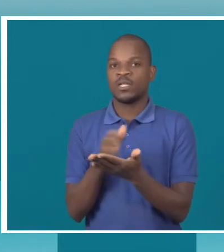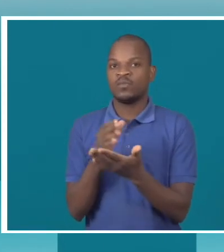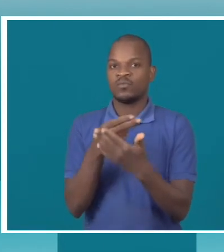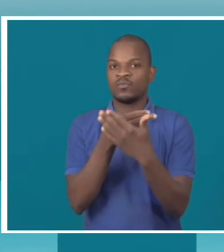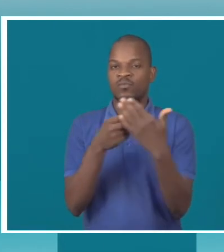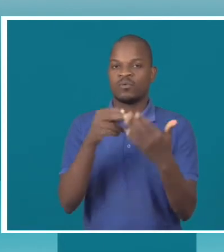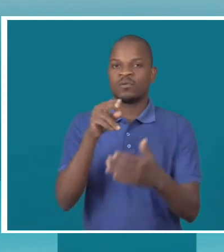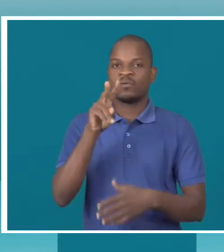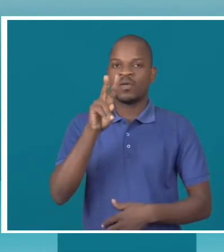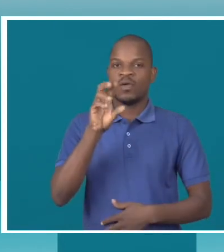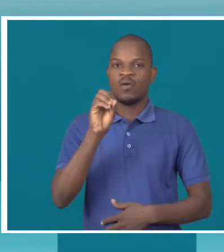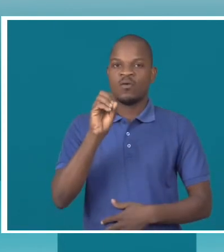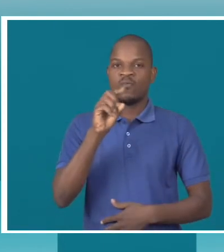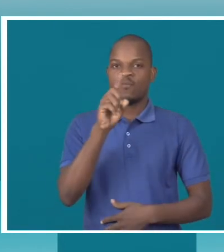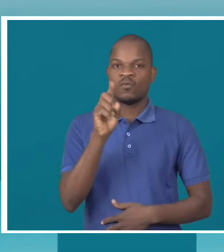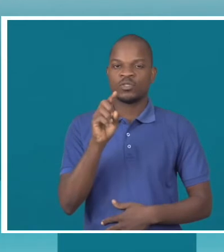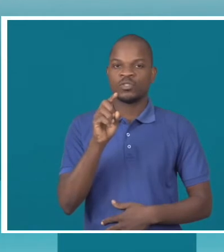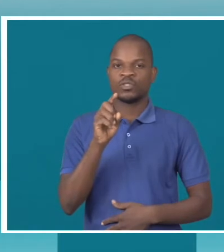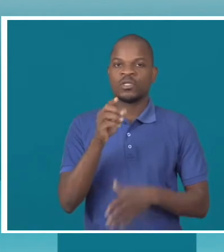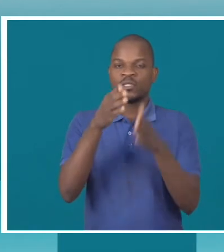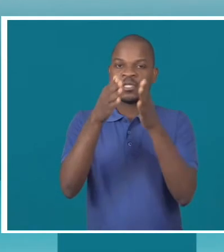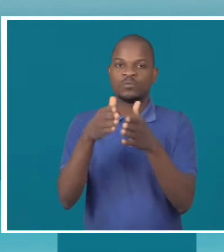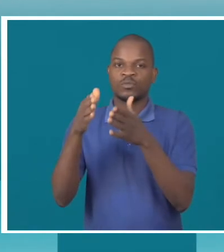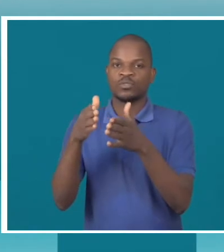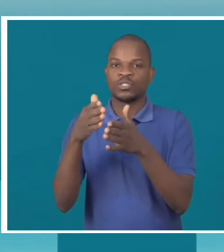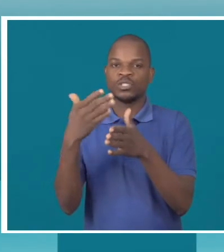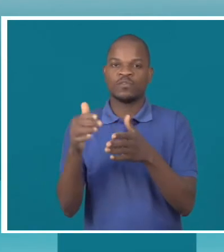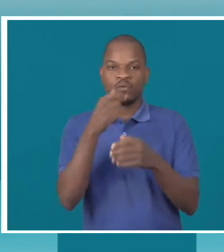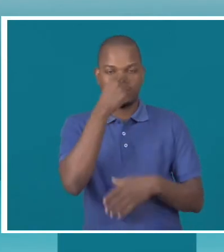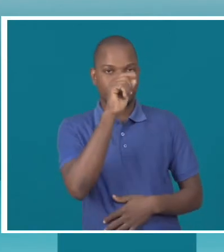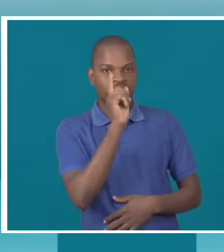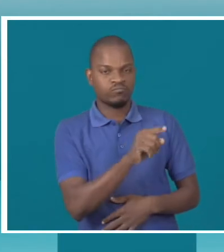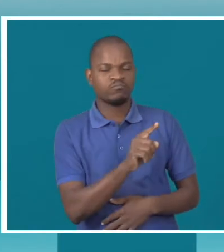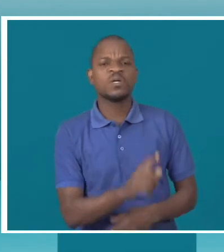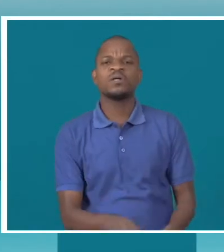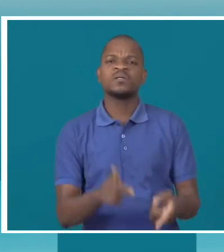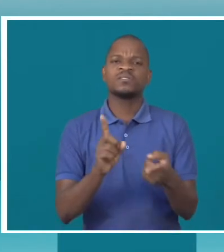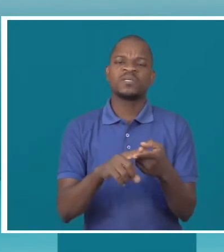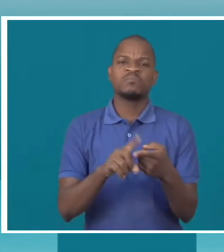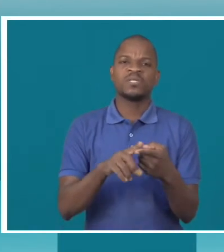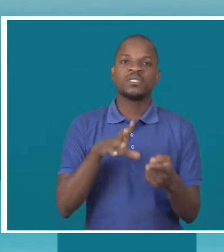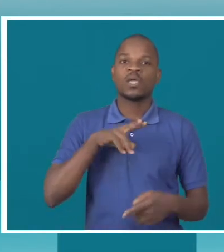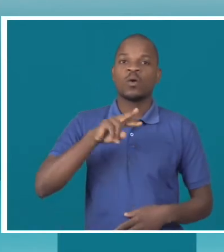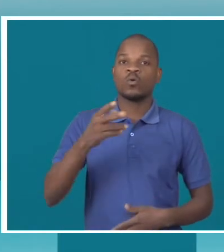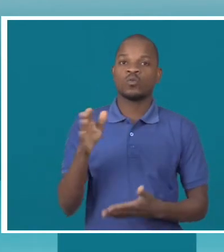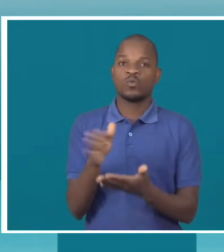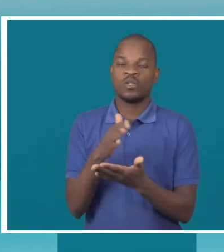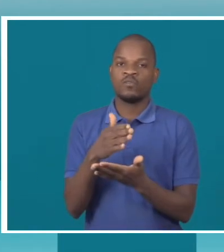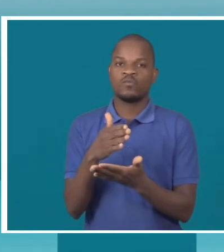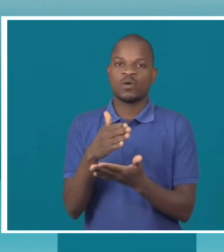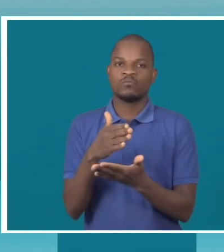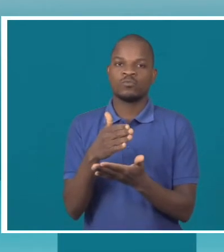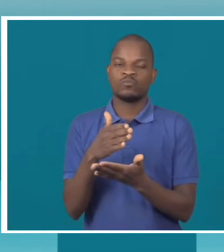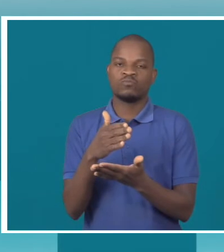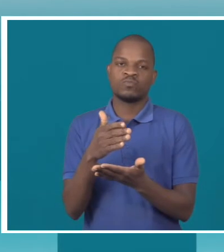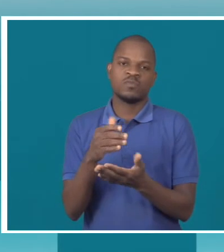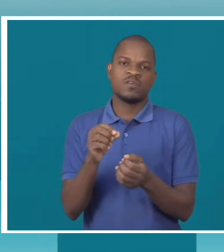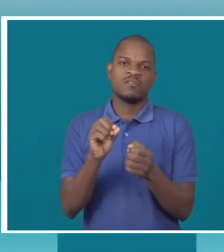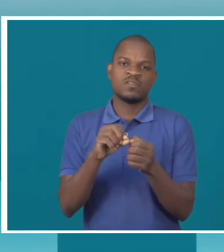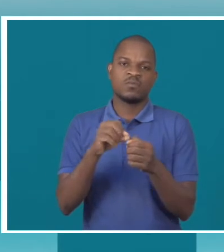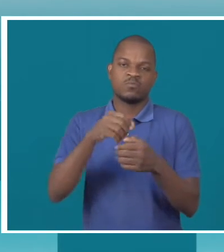Abandonados. Não só temos aqui também a compilação também do Tributo, Carlos